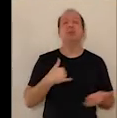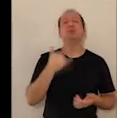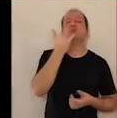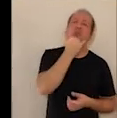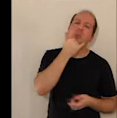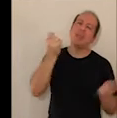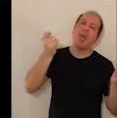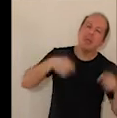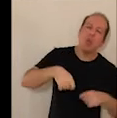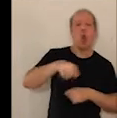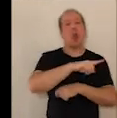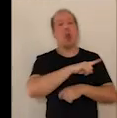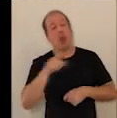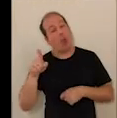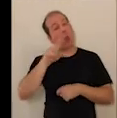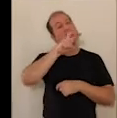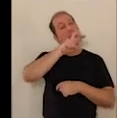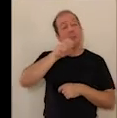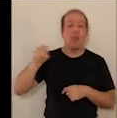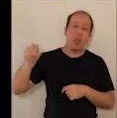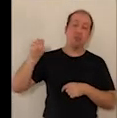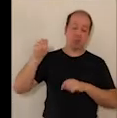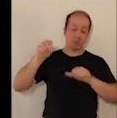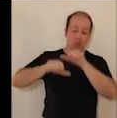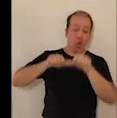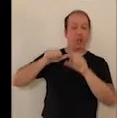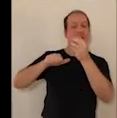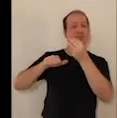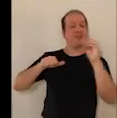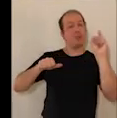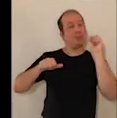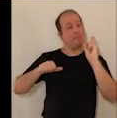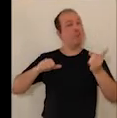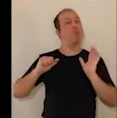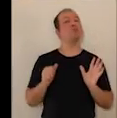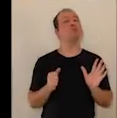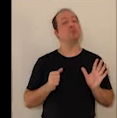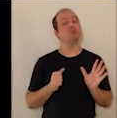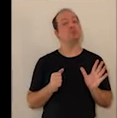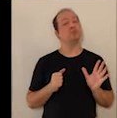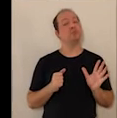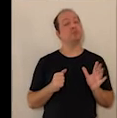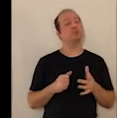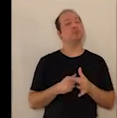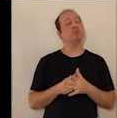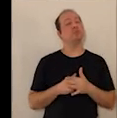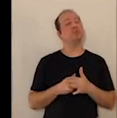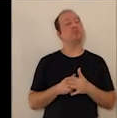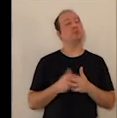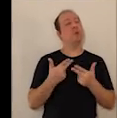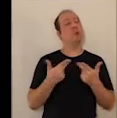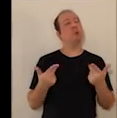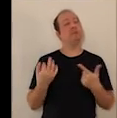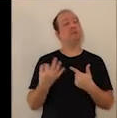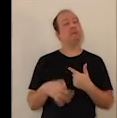daria? Estou falando apenas de 500 em troca de 300 mil. Isso não deve ser coisa honesta.